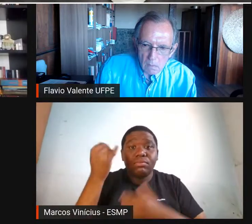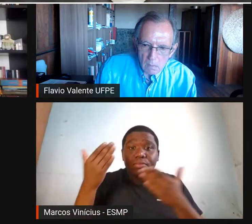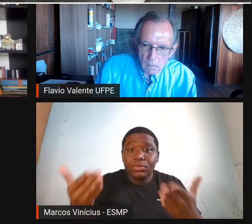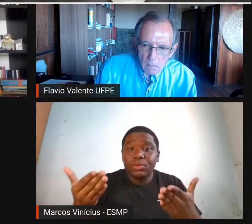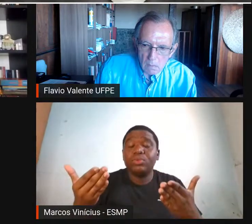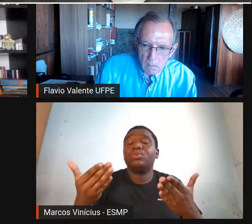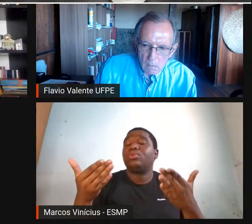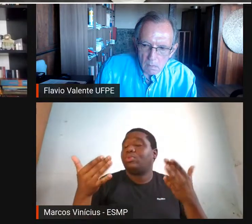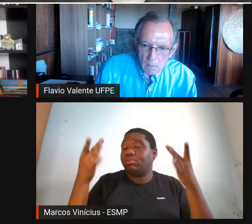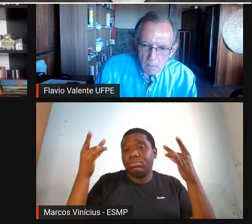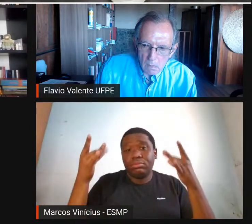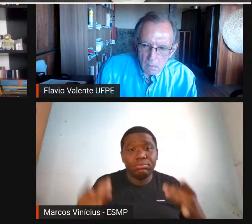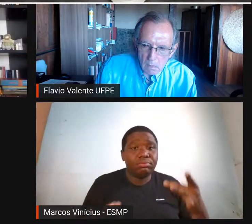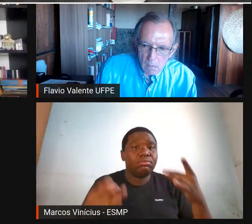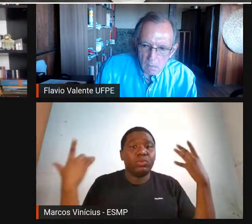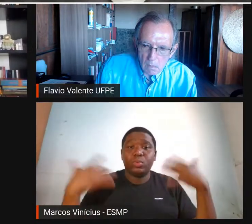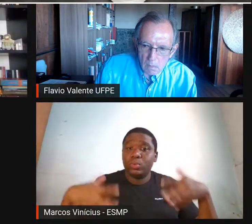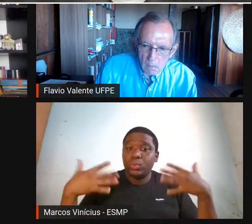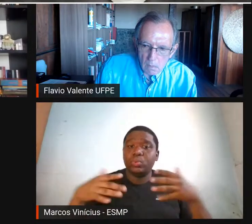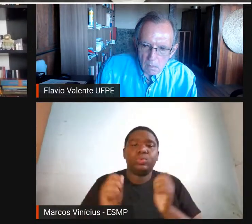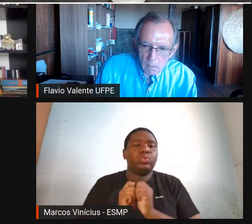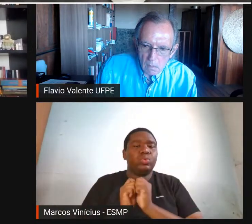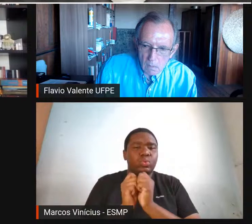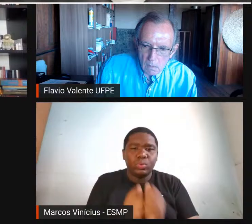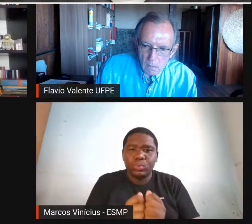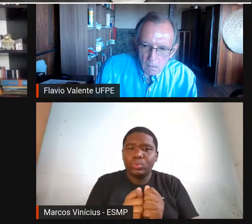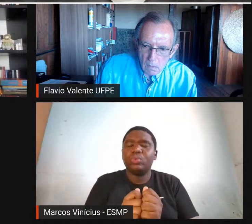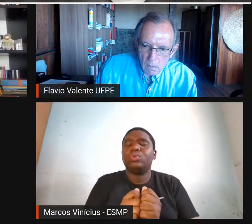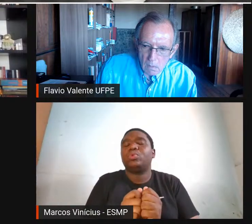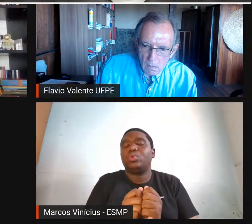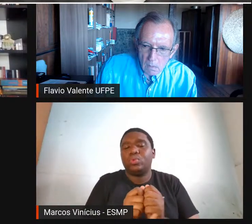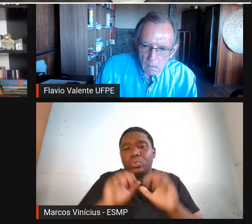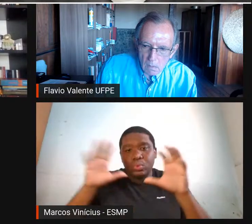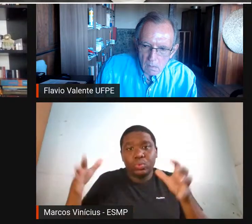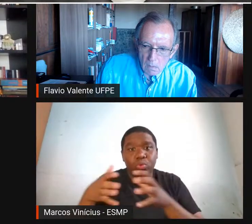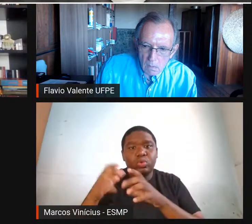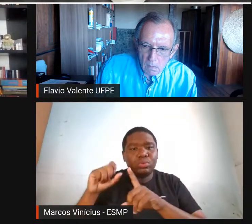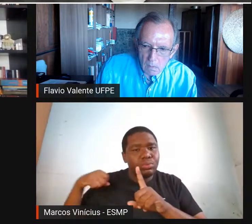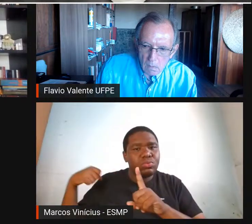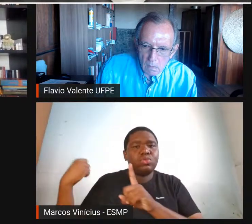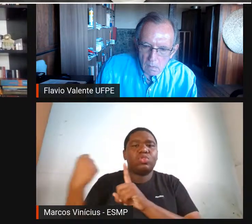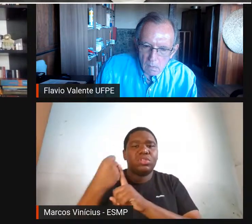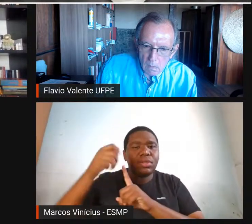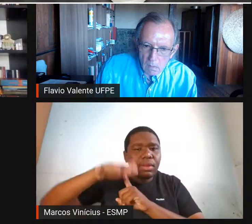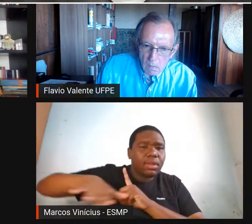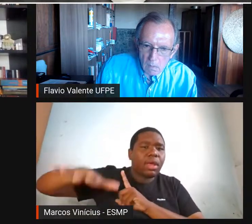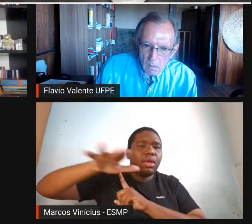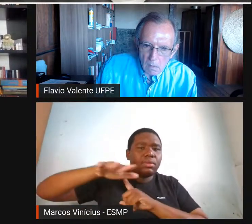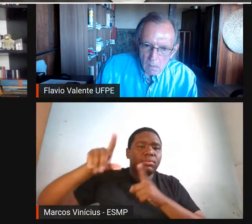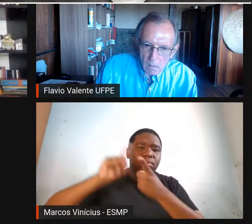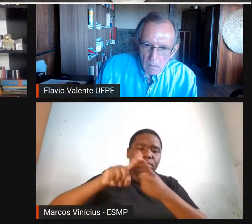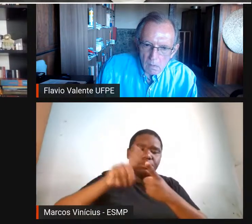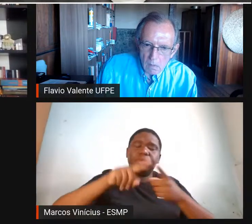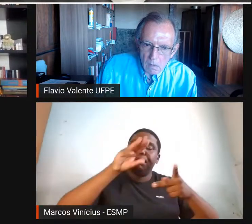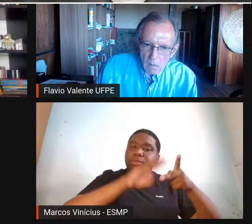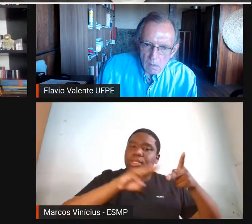fundamentais. Evidentemente, junto à iniciativa da sociedade civil e do Ministério Público também